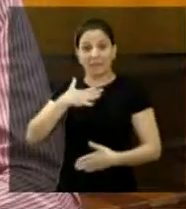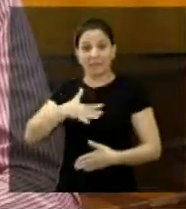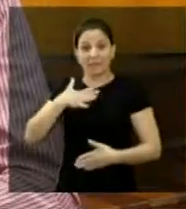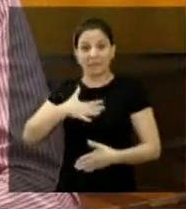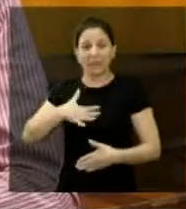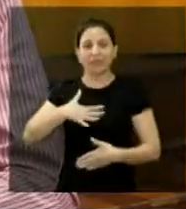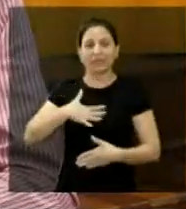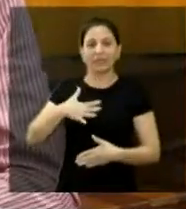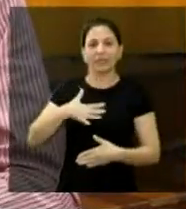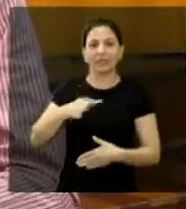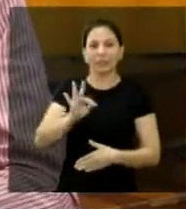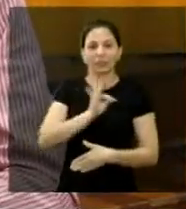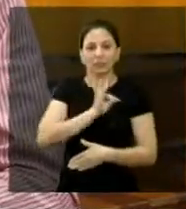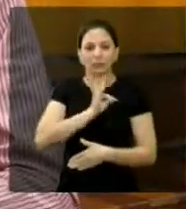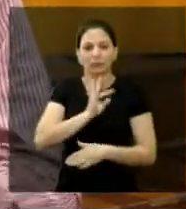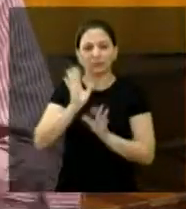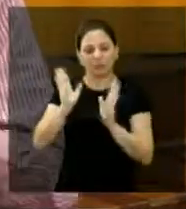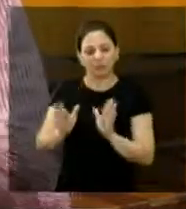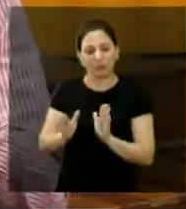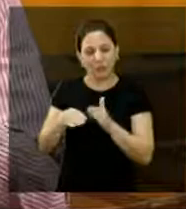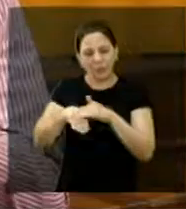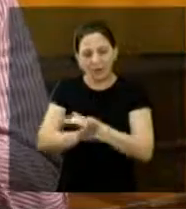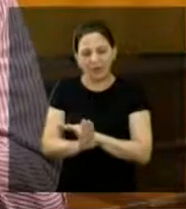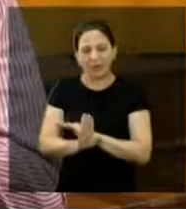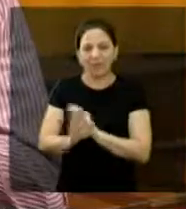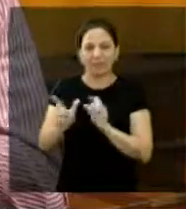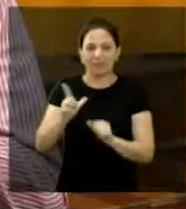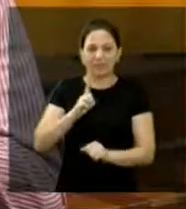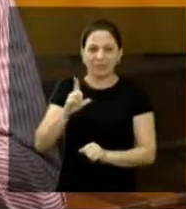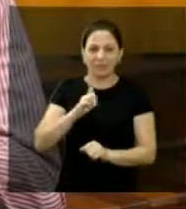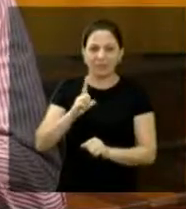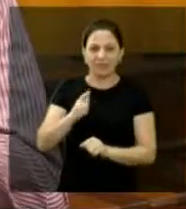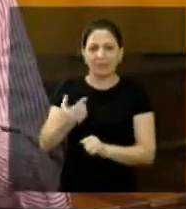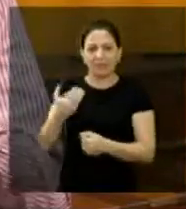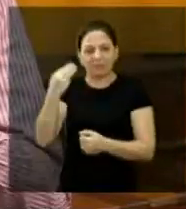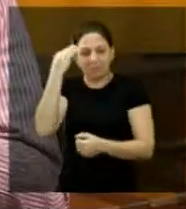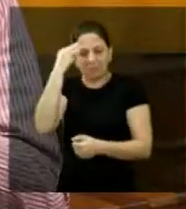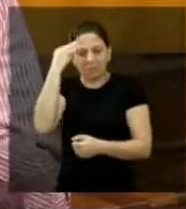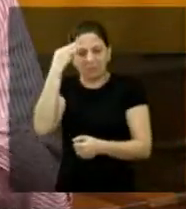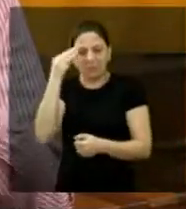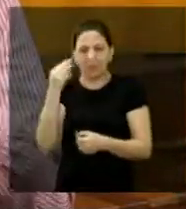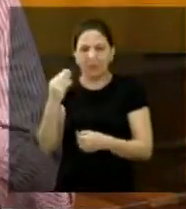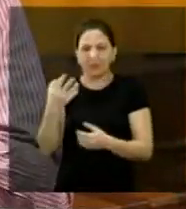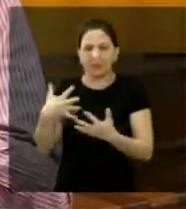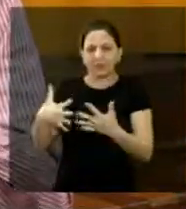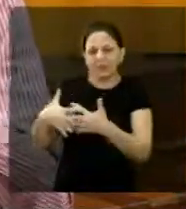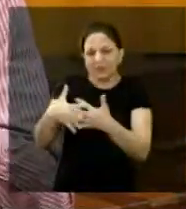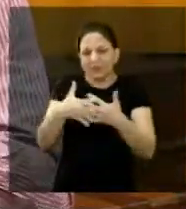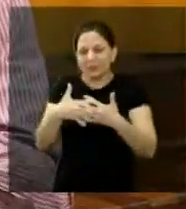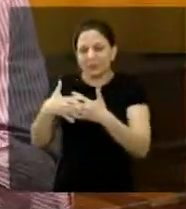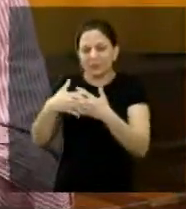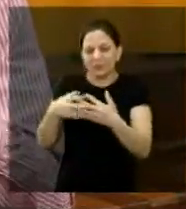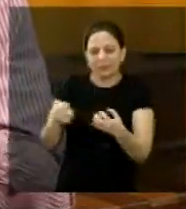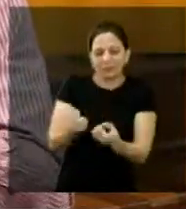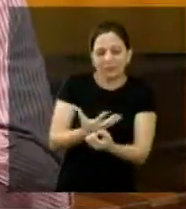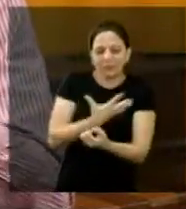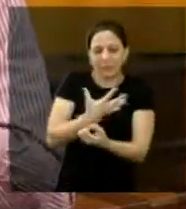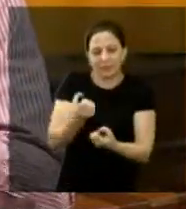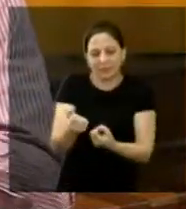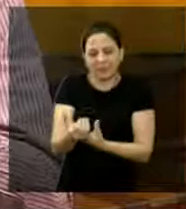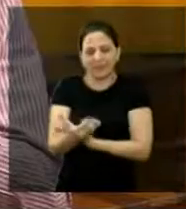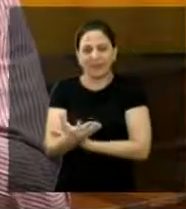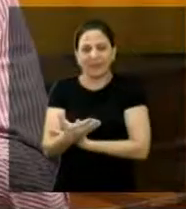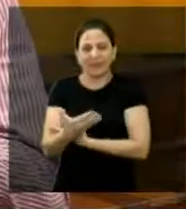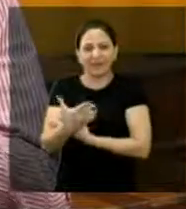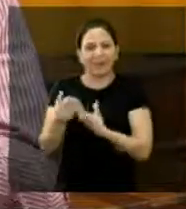amizade. E foi também outro momento marcante da minha carreira, porque ali, Wagner, foi uma mistura de sentimentos, né? De alegria e de